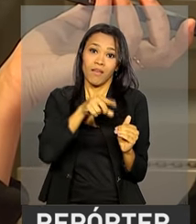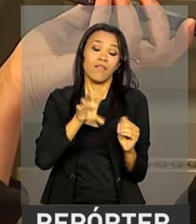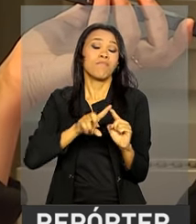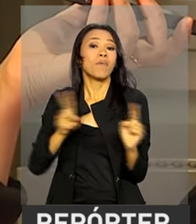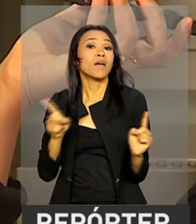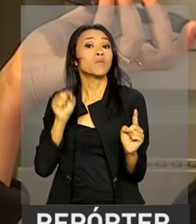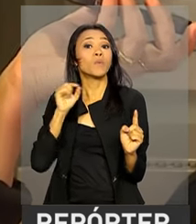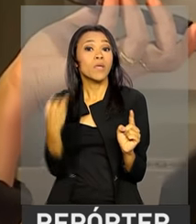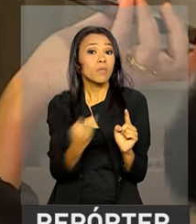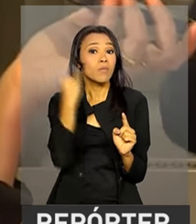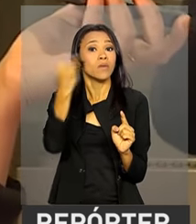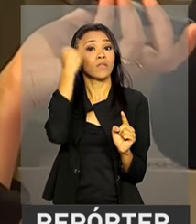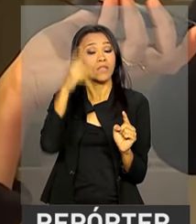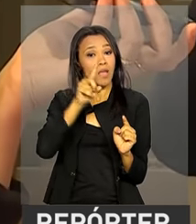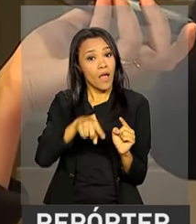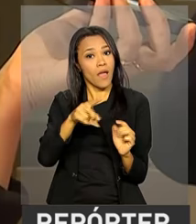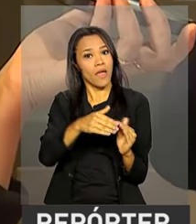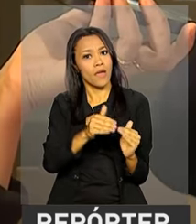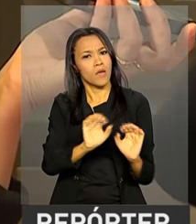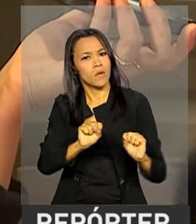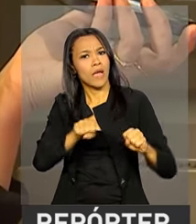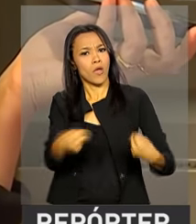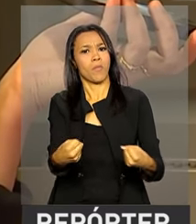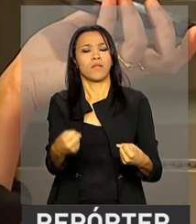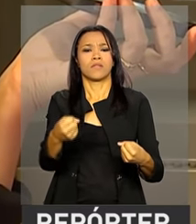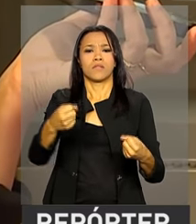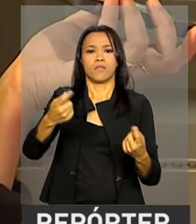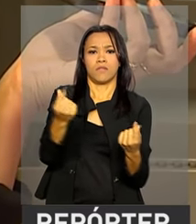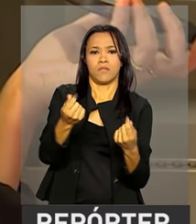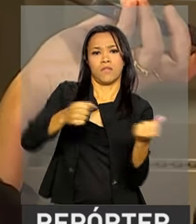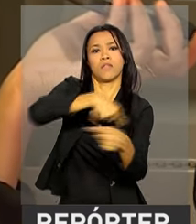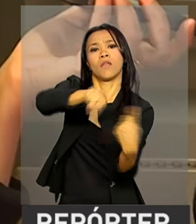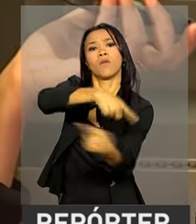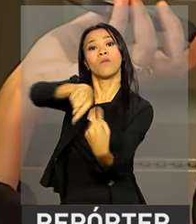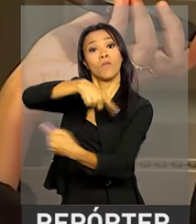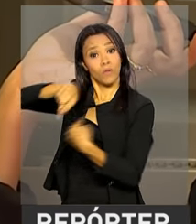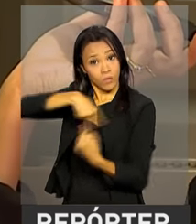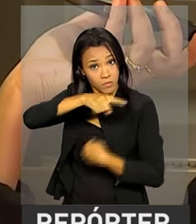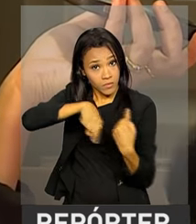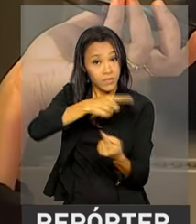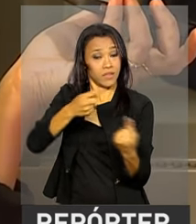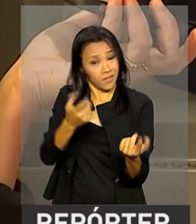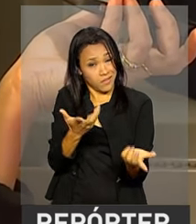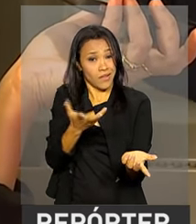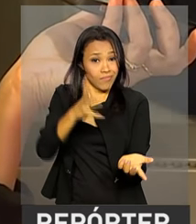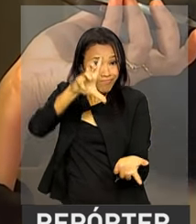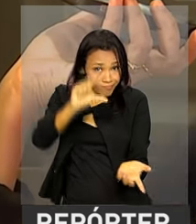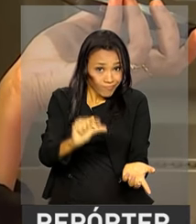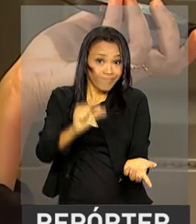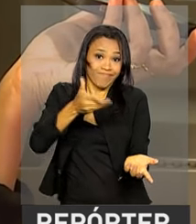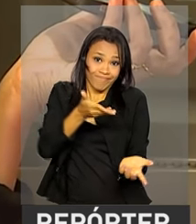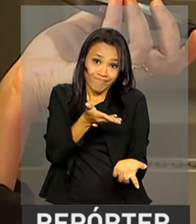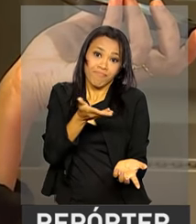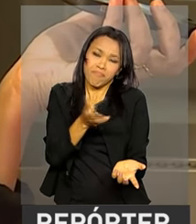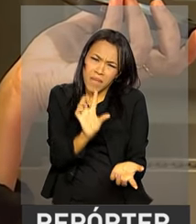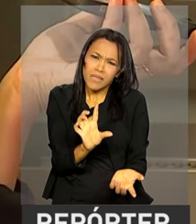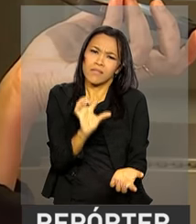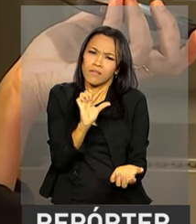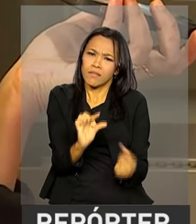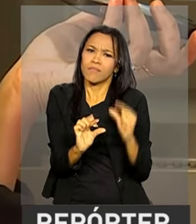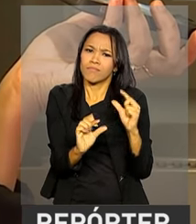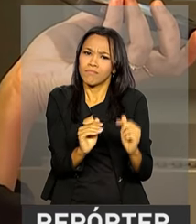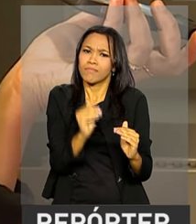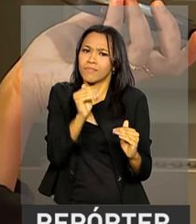que importa é a trajetória de recuperação da economia que parte sim de um nível muito baixo mas que